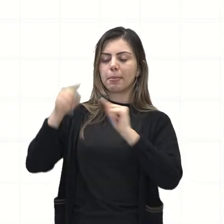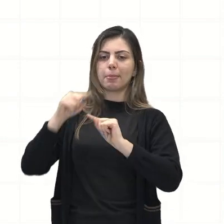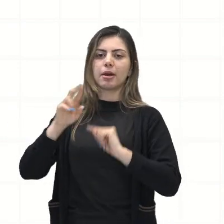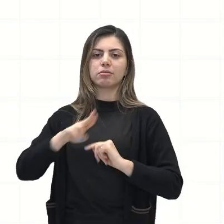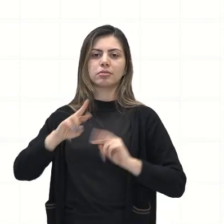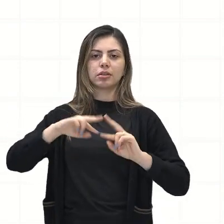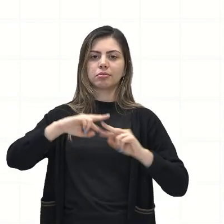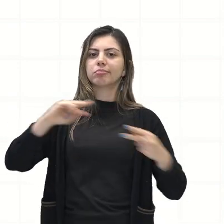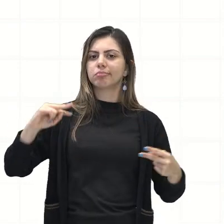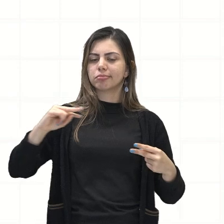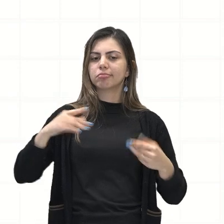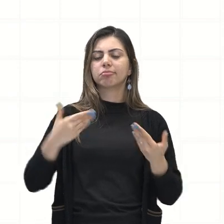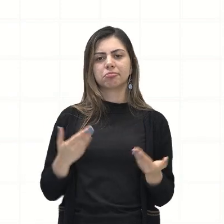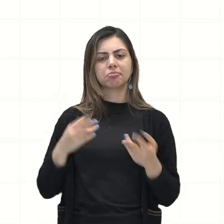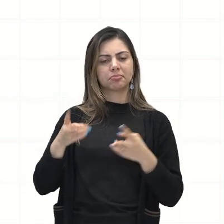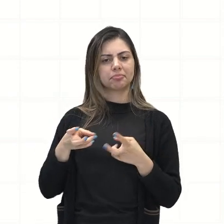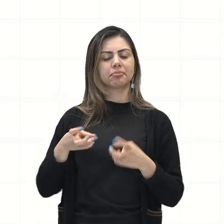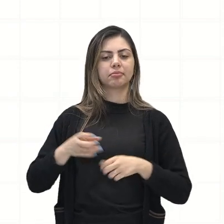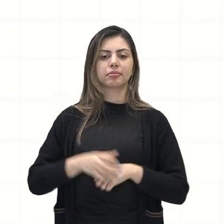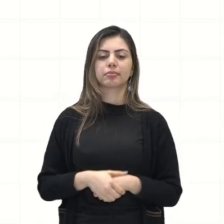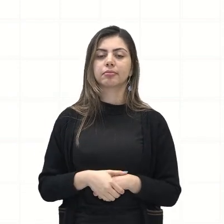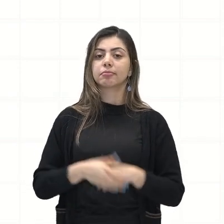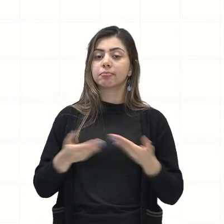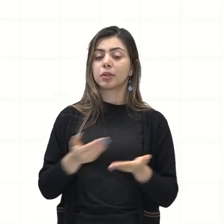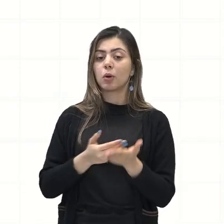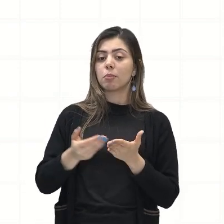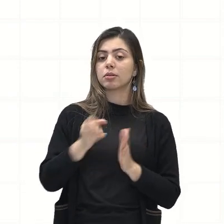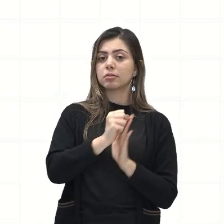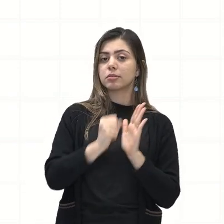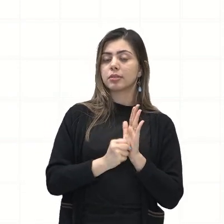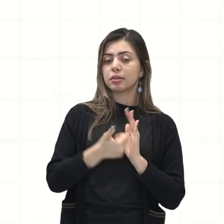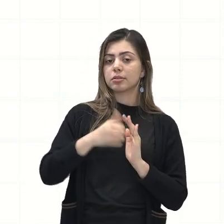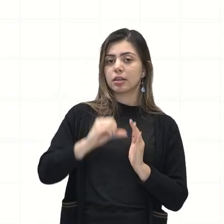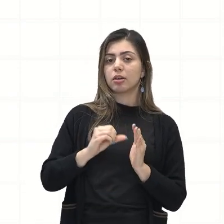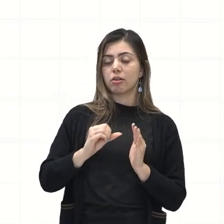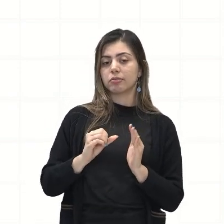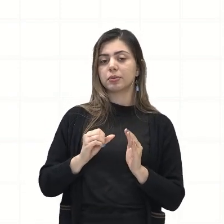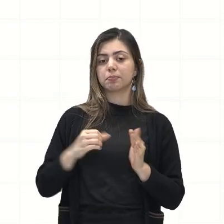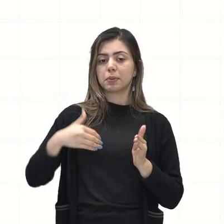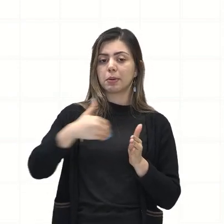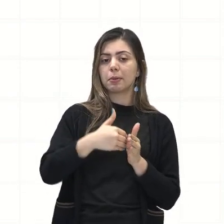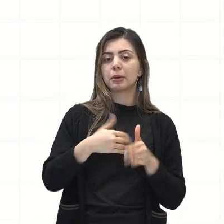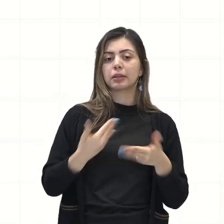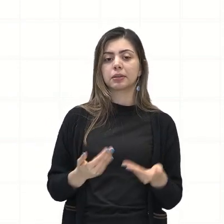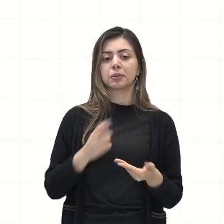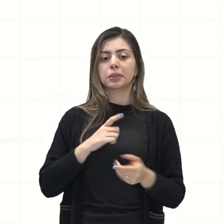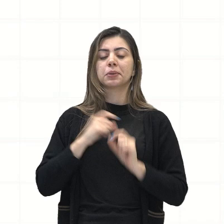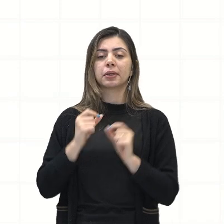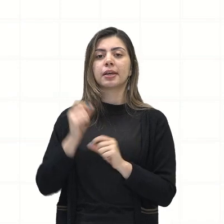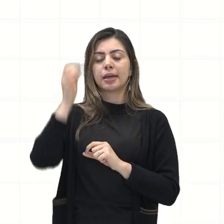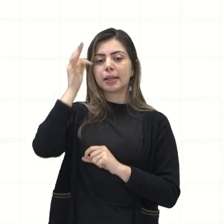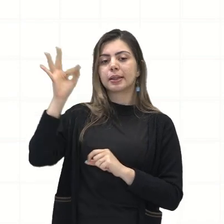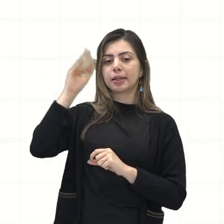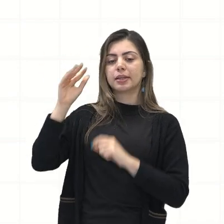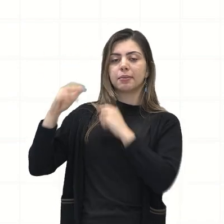que prática, né? Surgiu no final do século XIX, inspirada pelas teorias